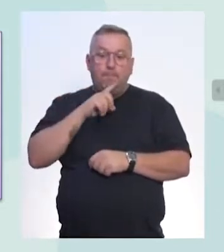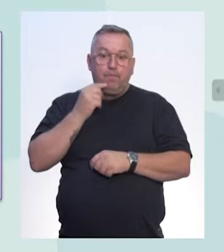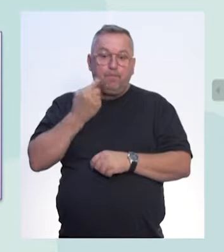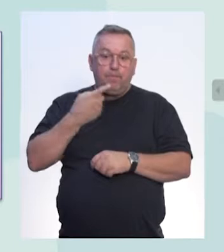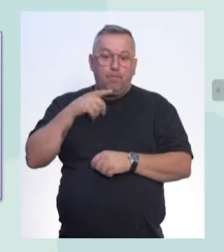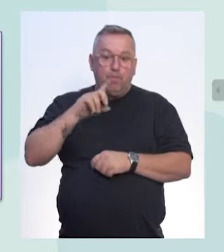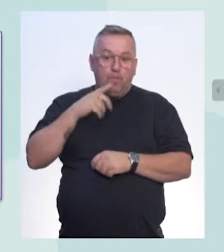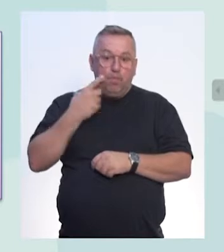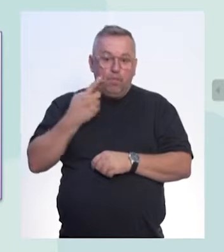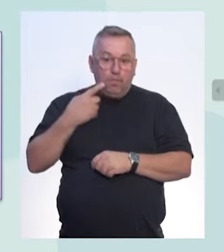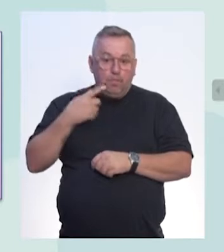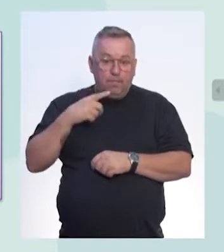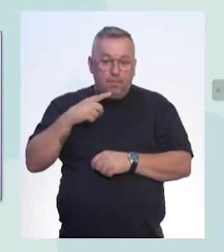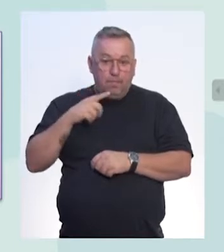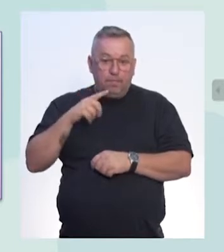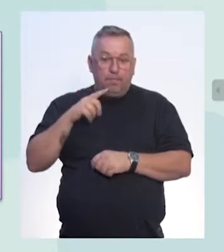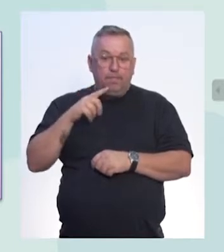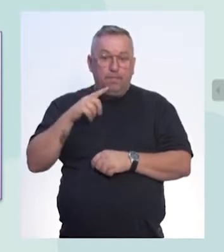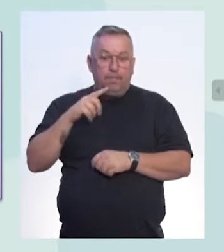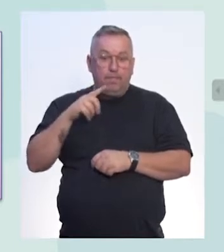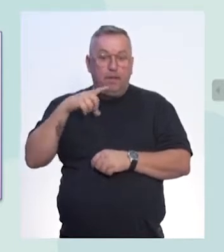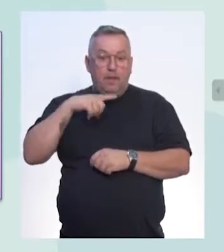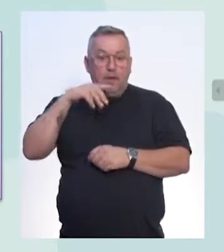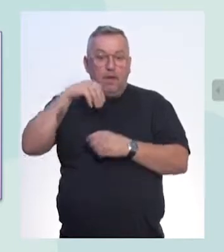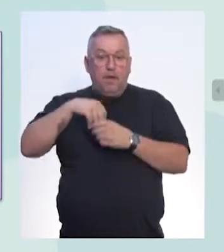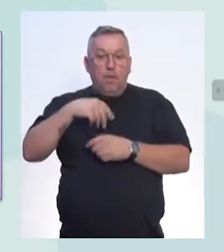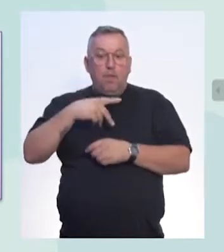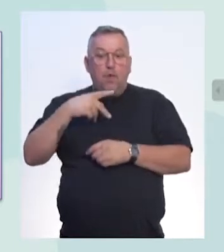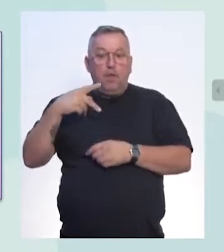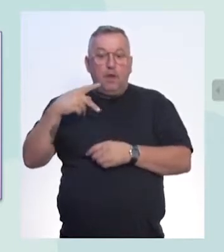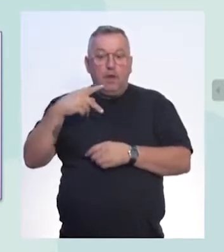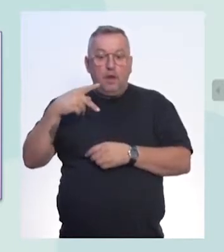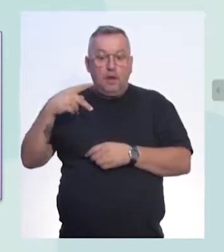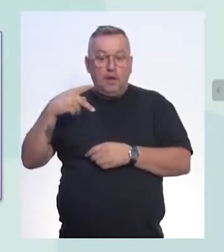cremoso, nas proteínas,